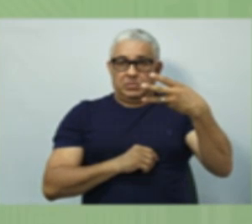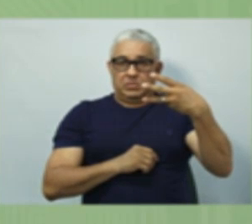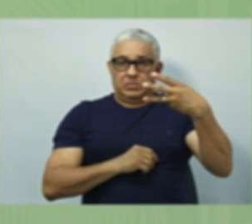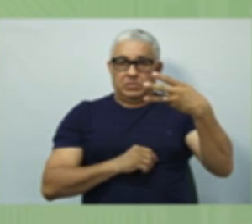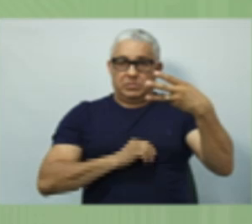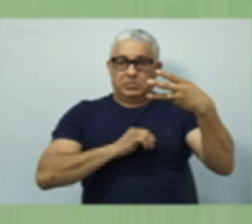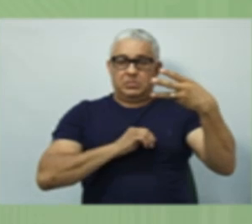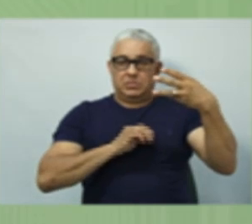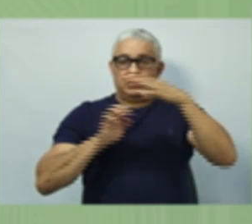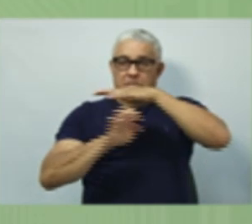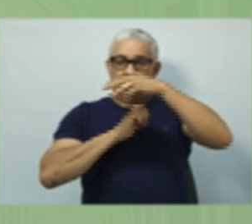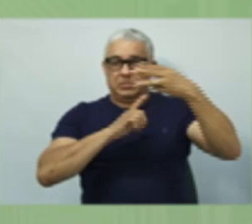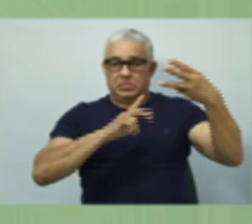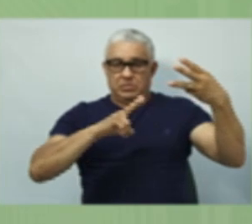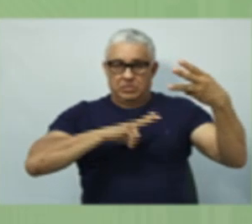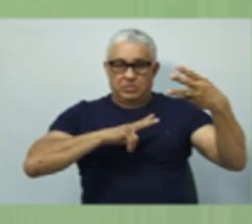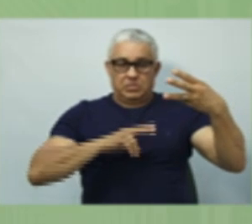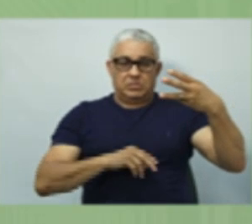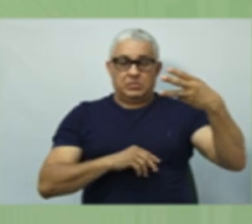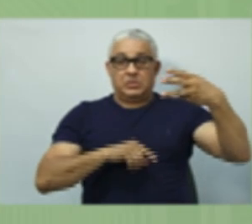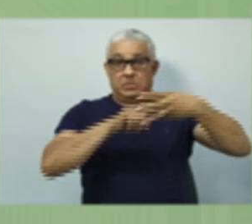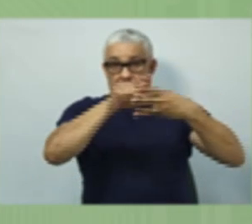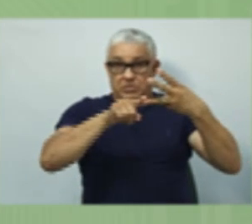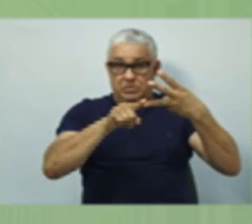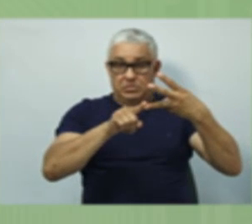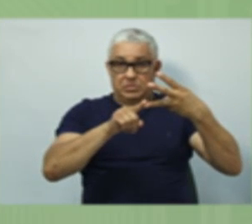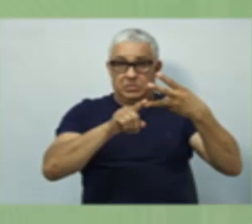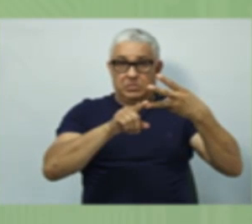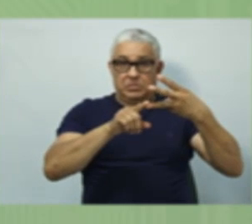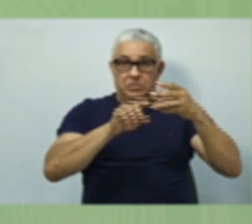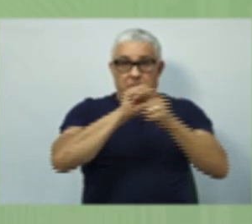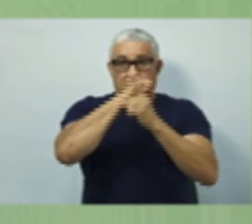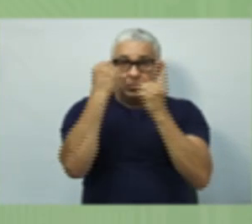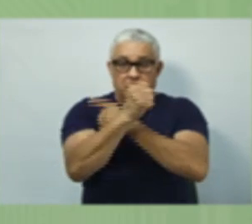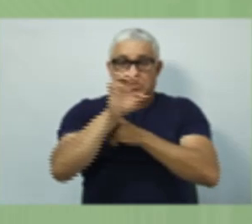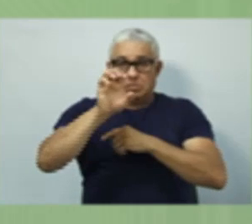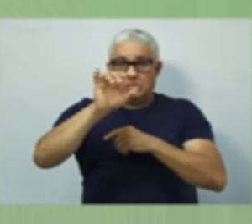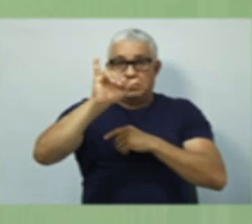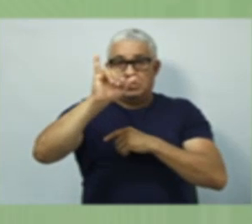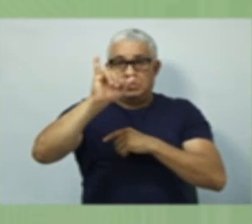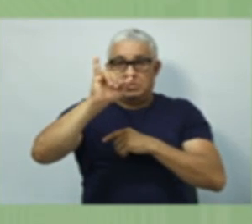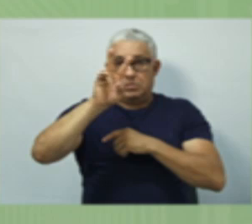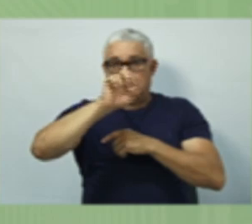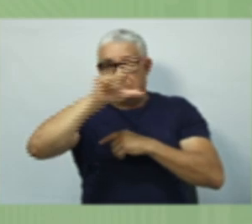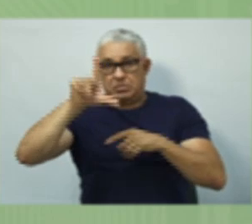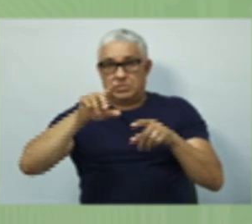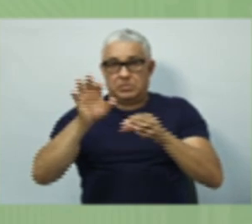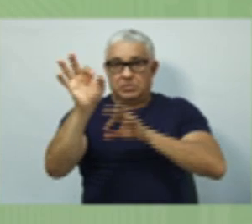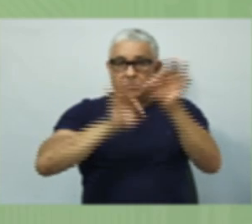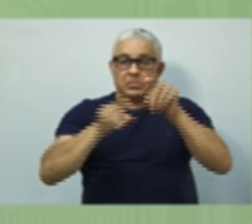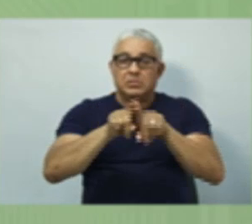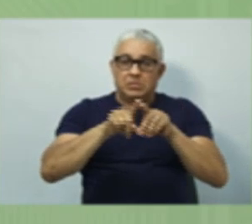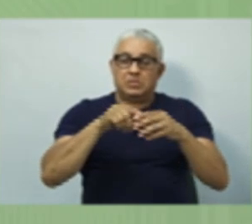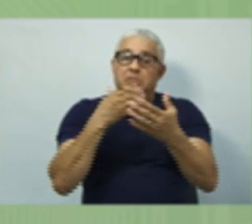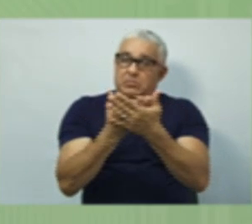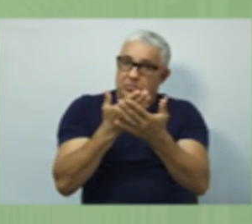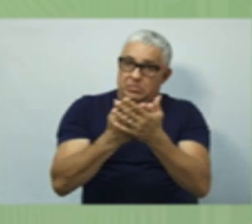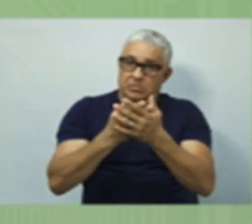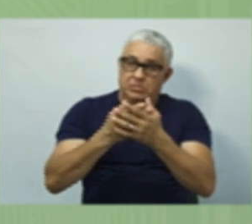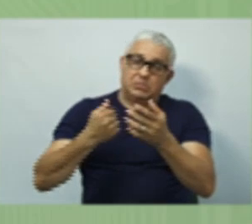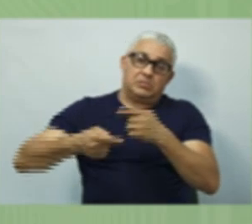privadas e terceiro setor, sociedade civil organizada. Falamos também nas nossas aulas sobre os